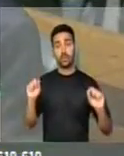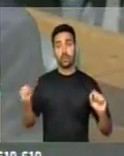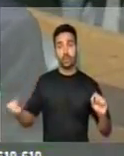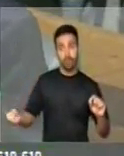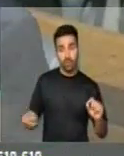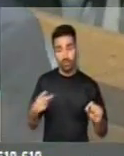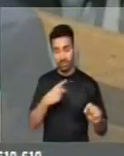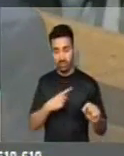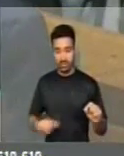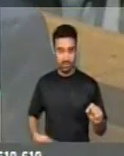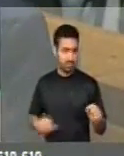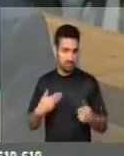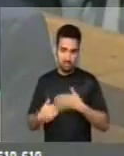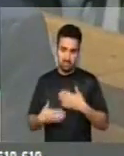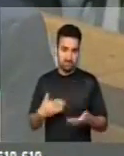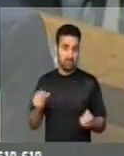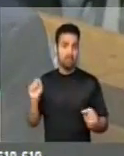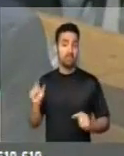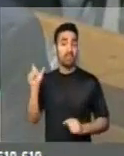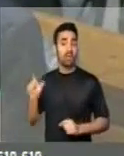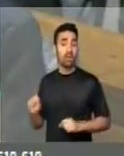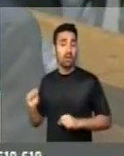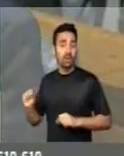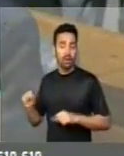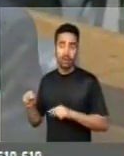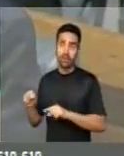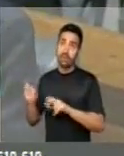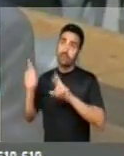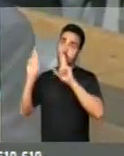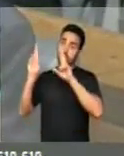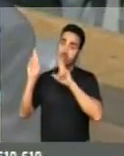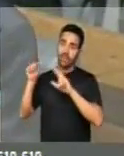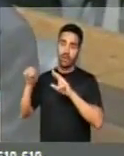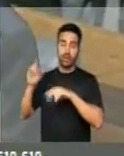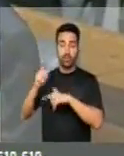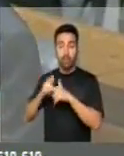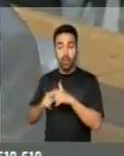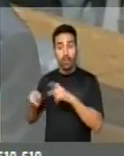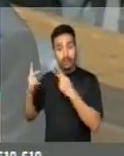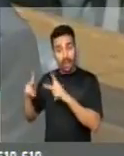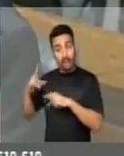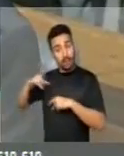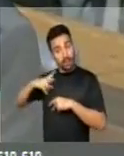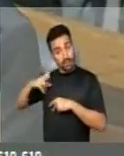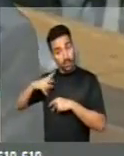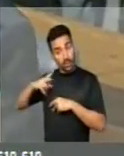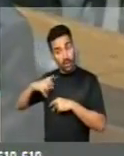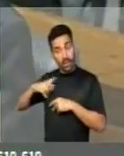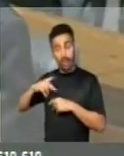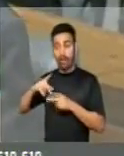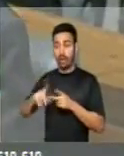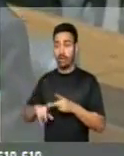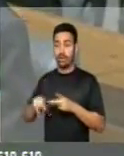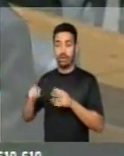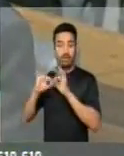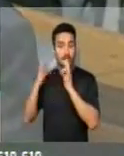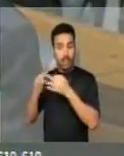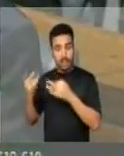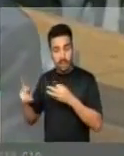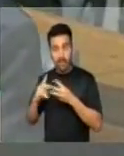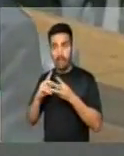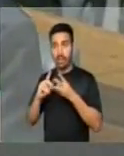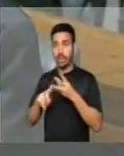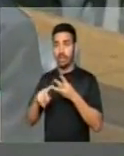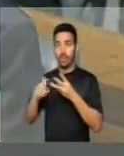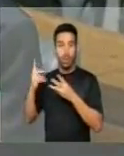quem for o escolhido, não traga os seus problemas pessoais, seus problemas familiares, seus